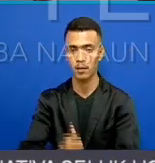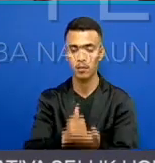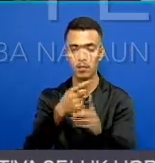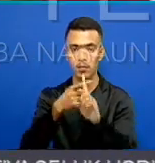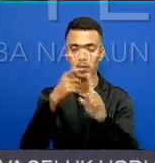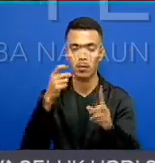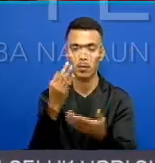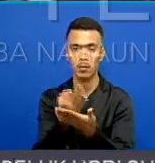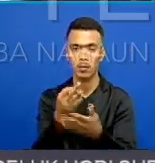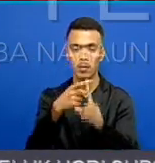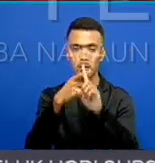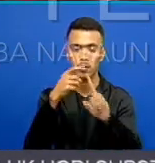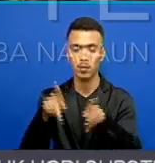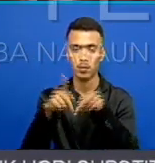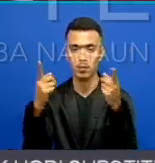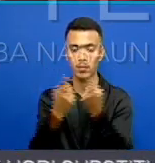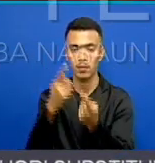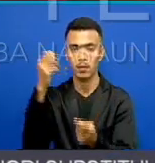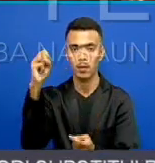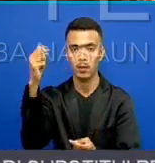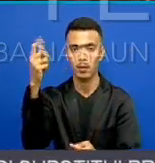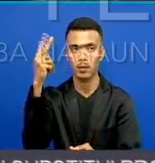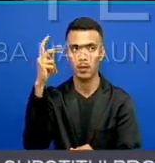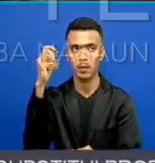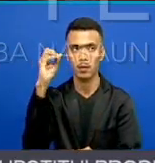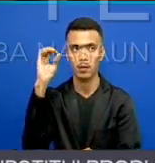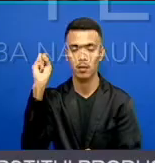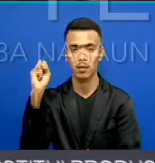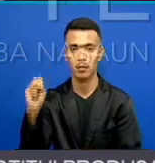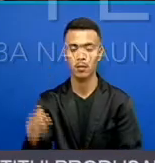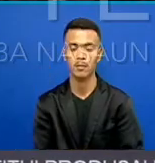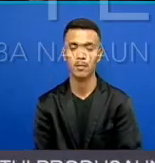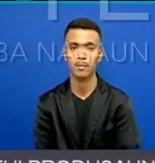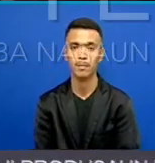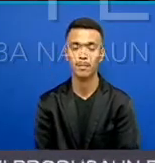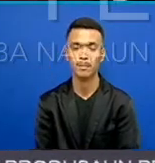Companhia Santos. Husi Manatutu, Francisco Ximenes, RTTL.